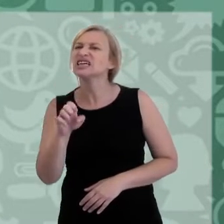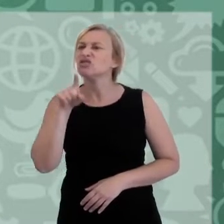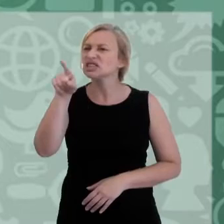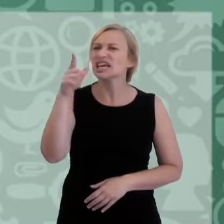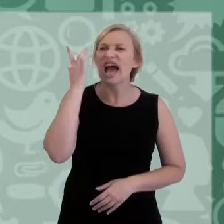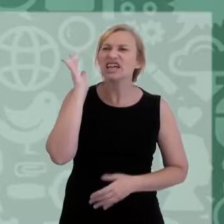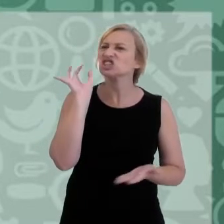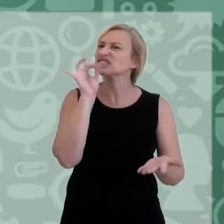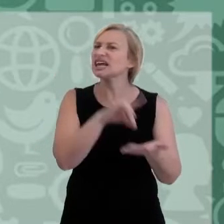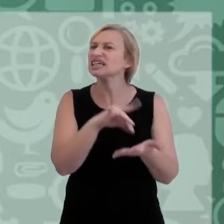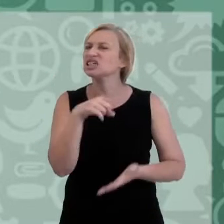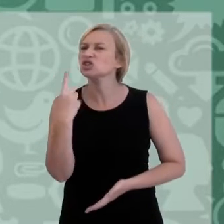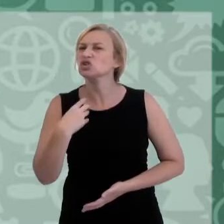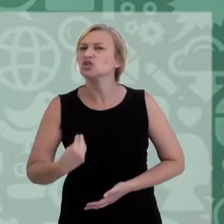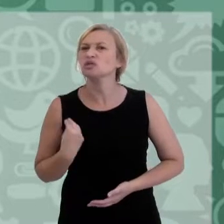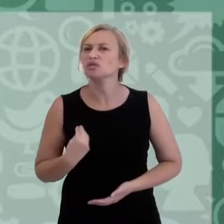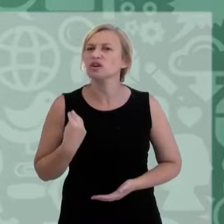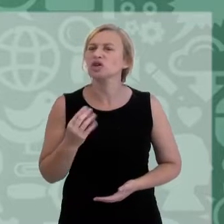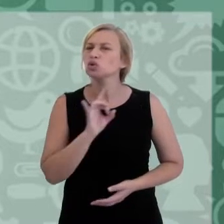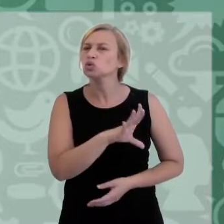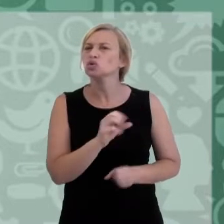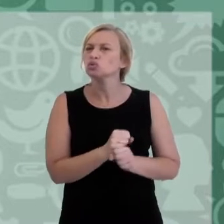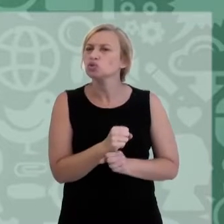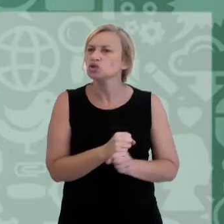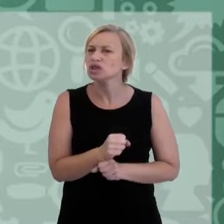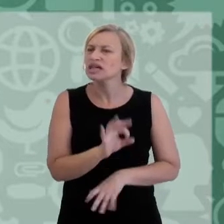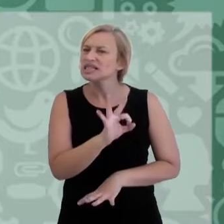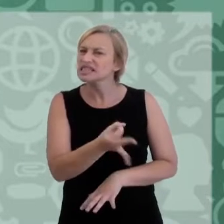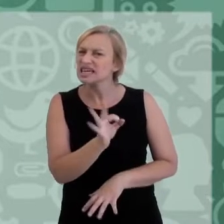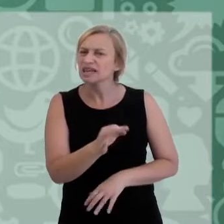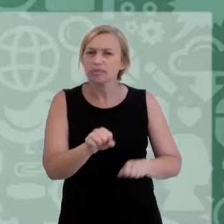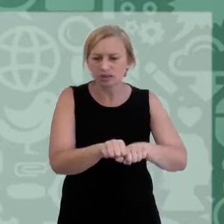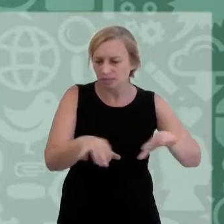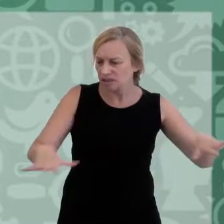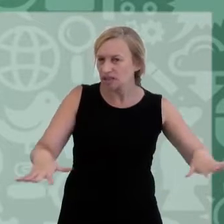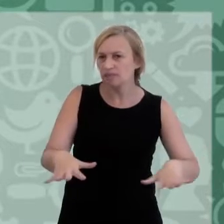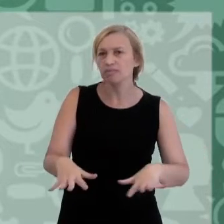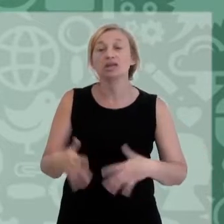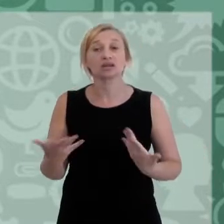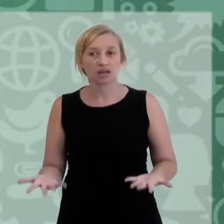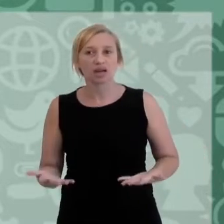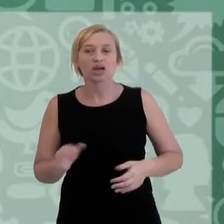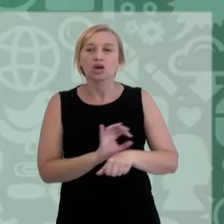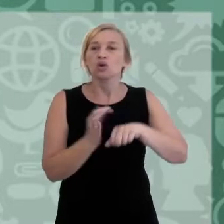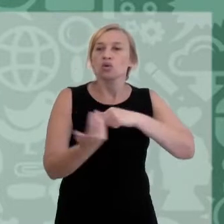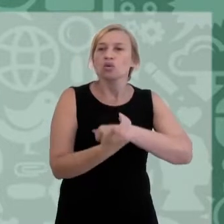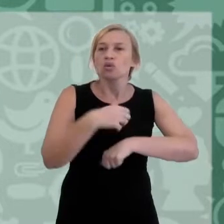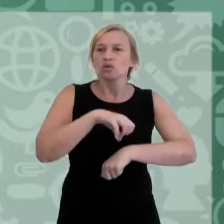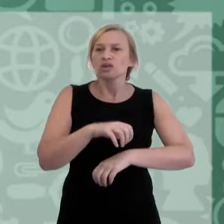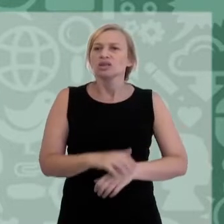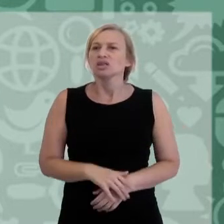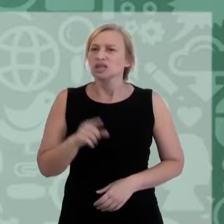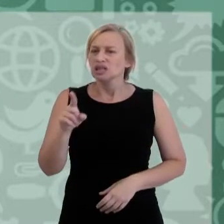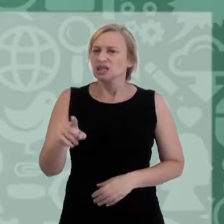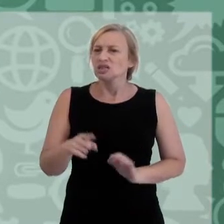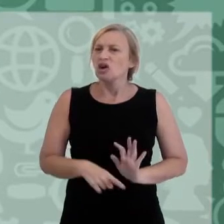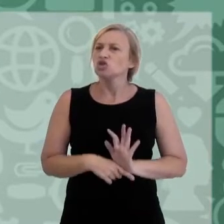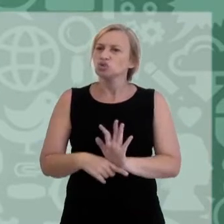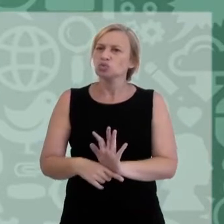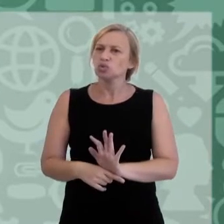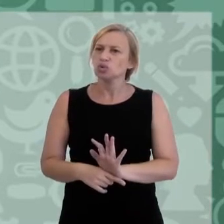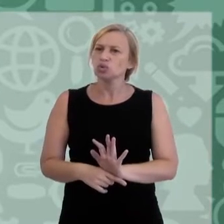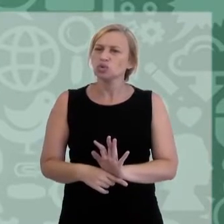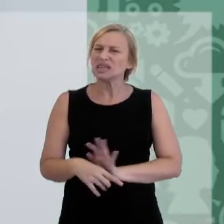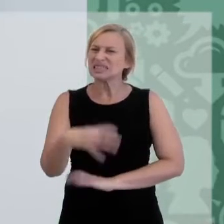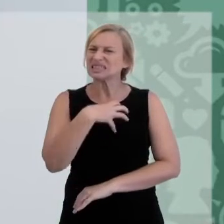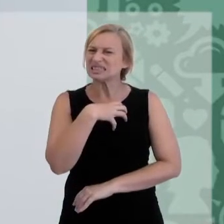que essa realidade que a gente está vivendo aí nos últimos anos, justamente por causa da pandemia da Covid, né, isso